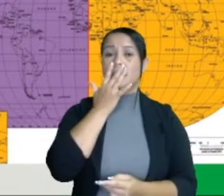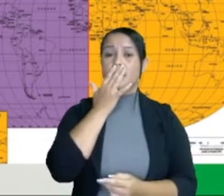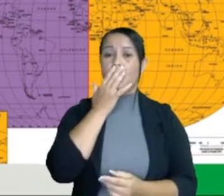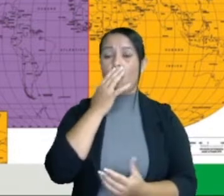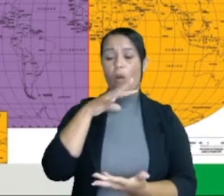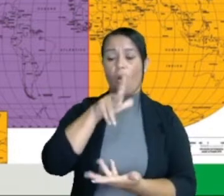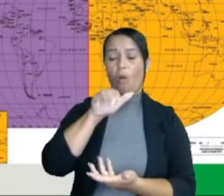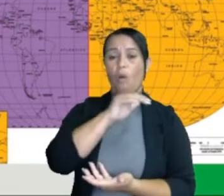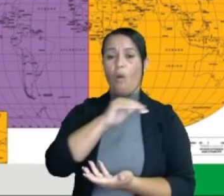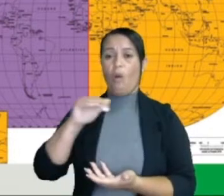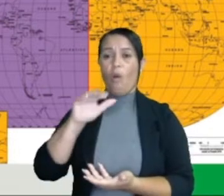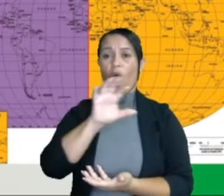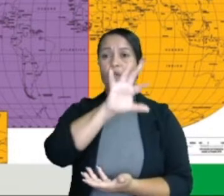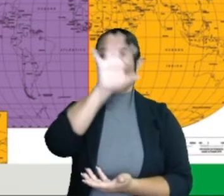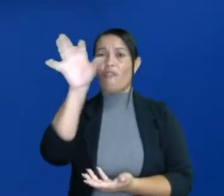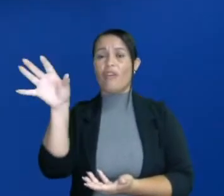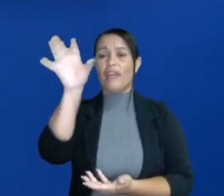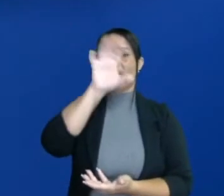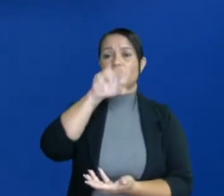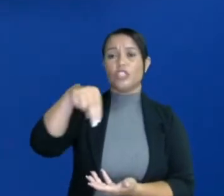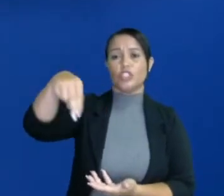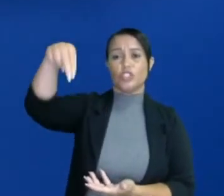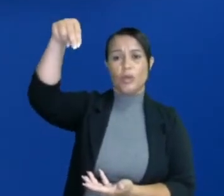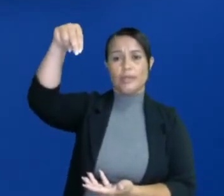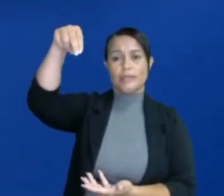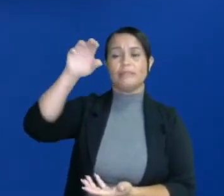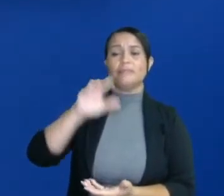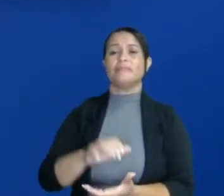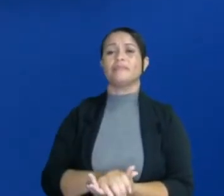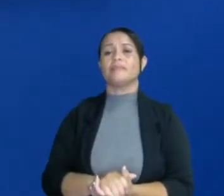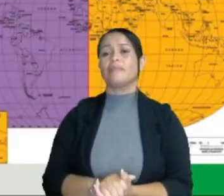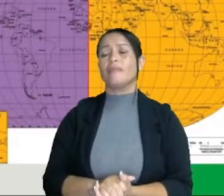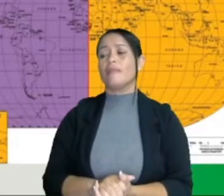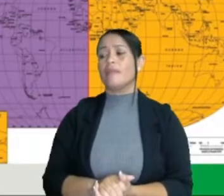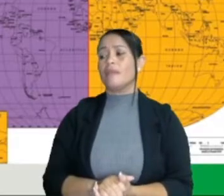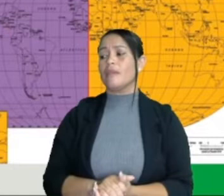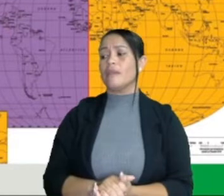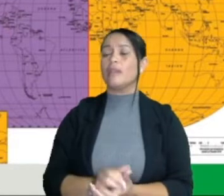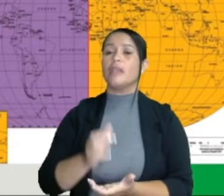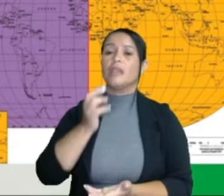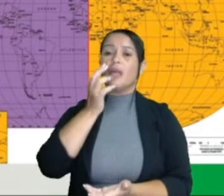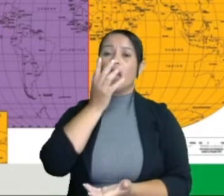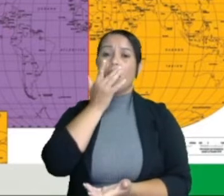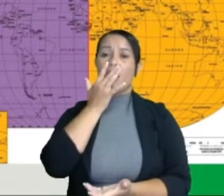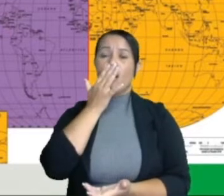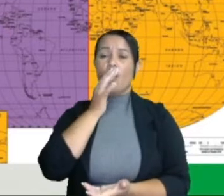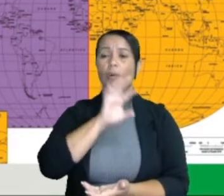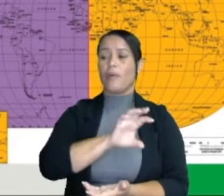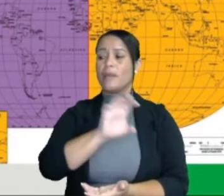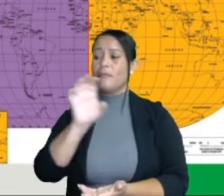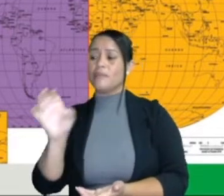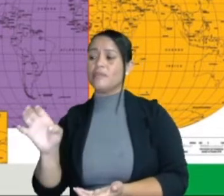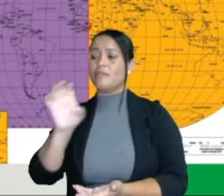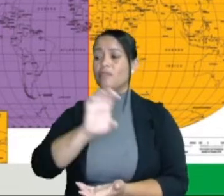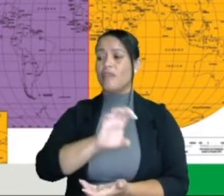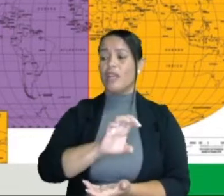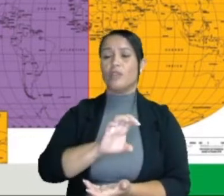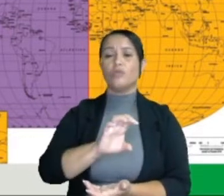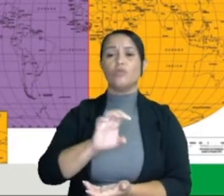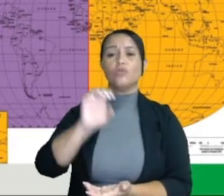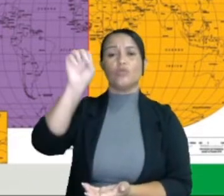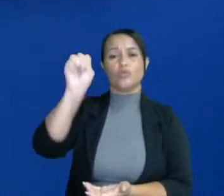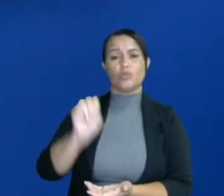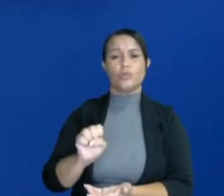hemisfério norte, também chamado de setentrional ou boreal, e o hemisfério sul, também chamado de meridional ou